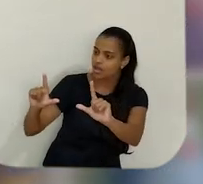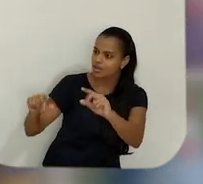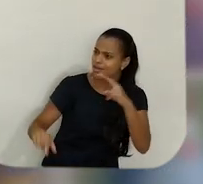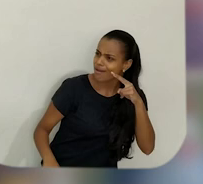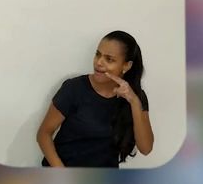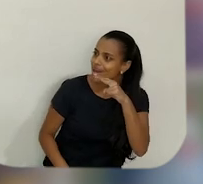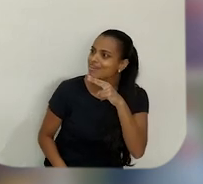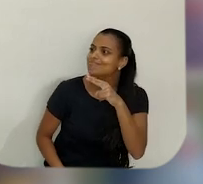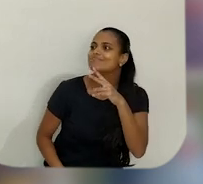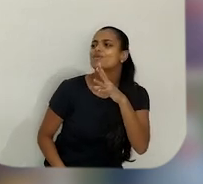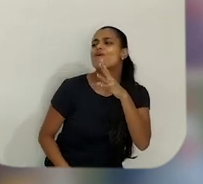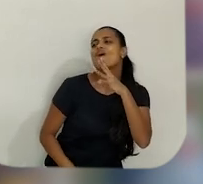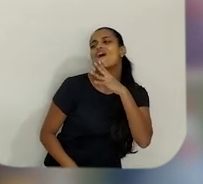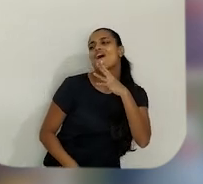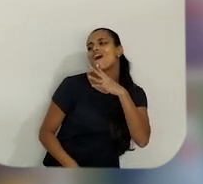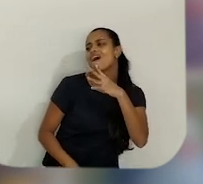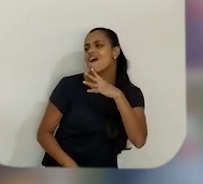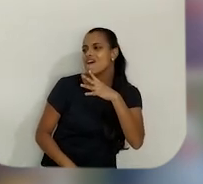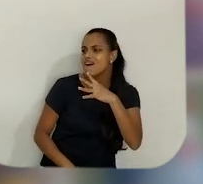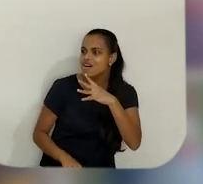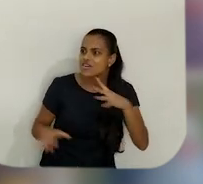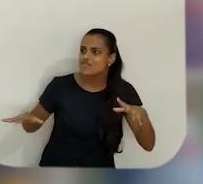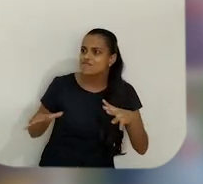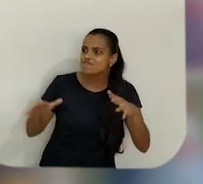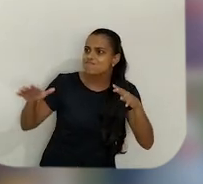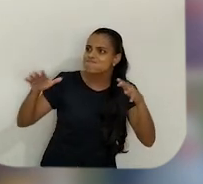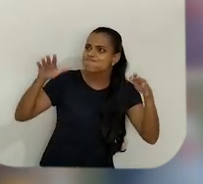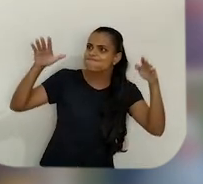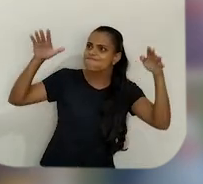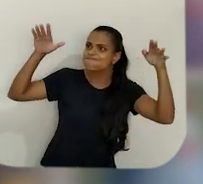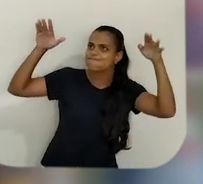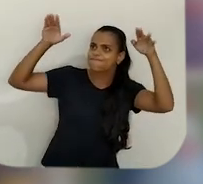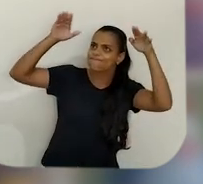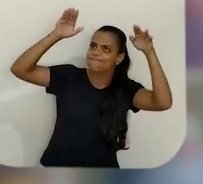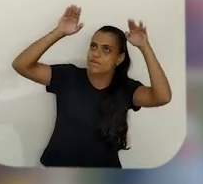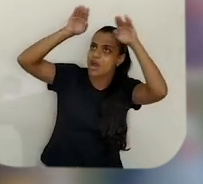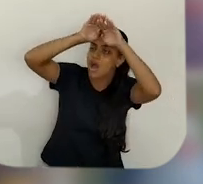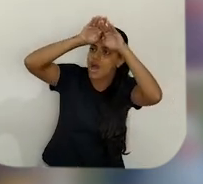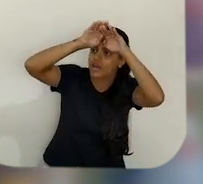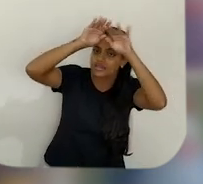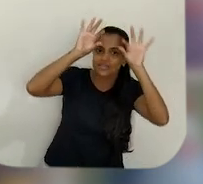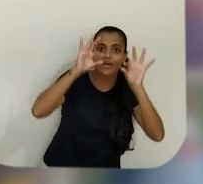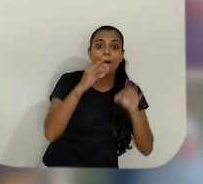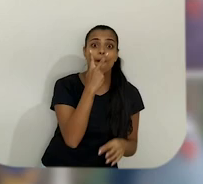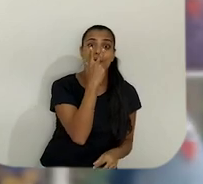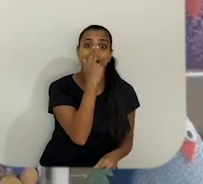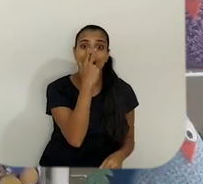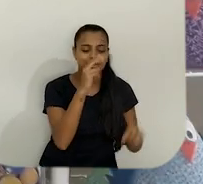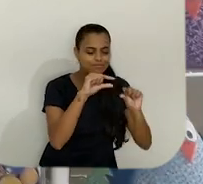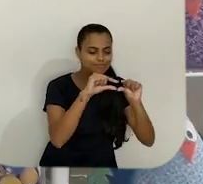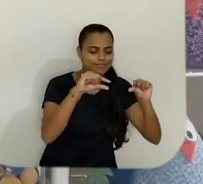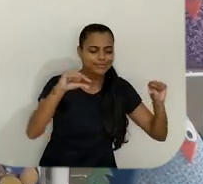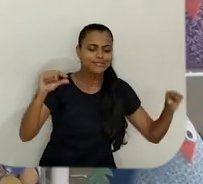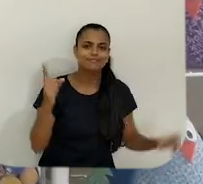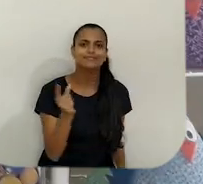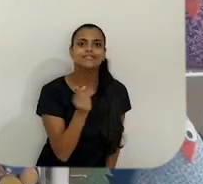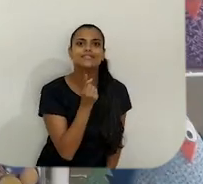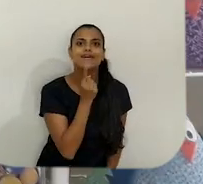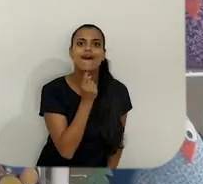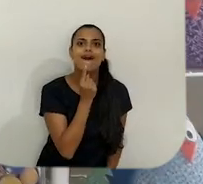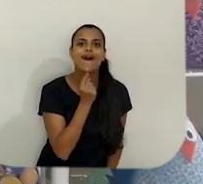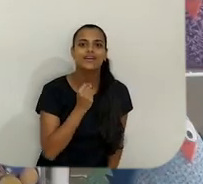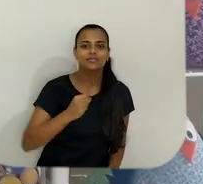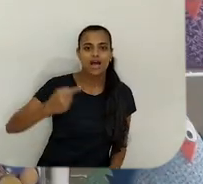tinha visitado uma escultura gigante e mais parecia a fita vermelha tremulando ao vento assim como